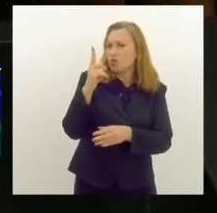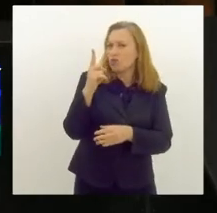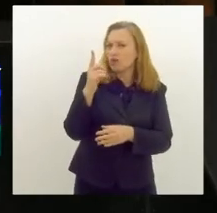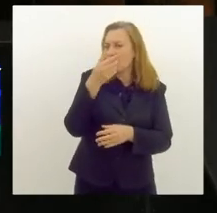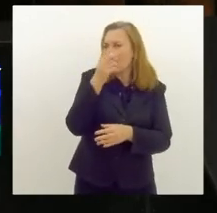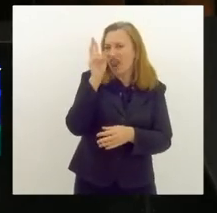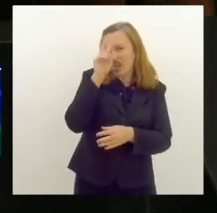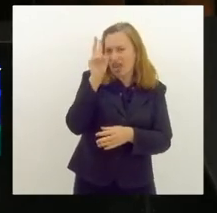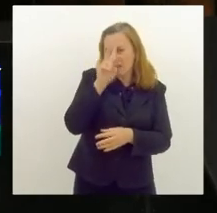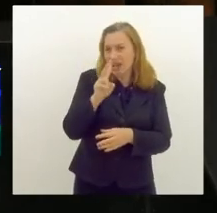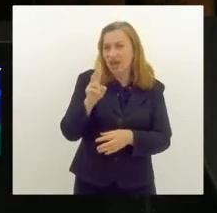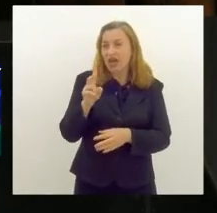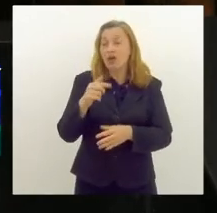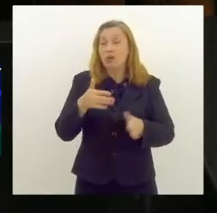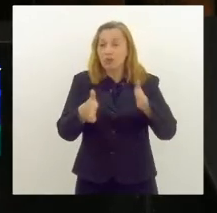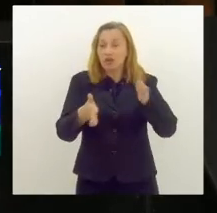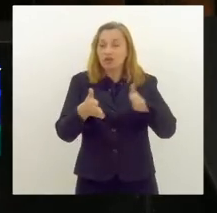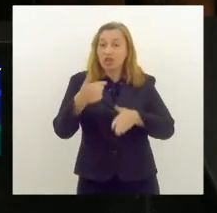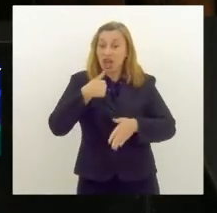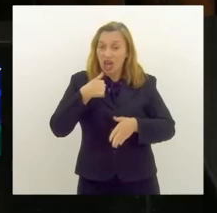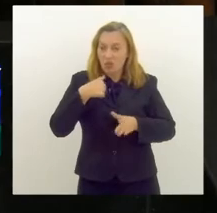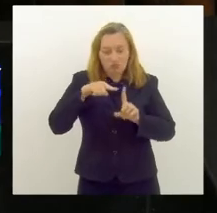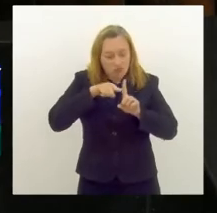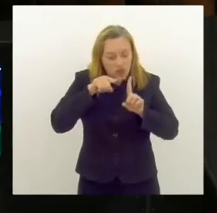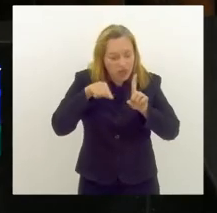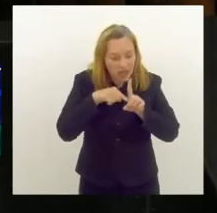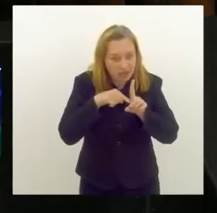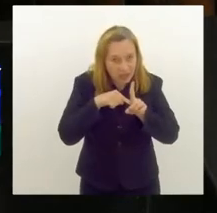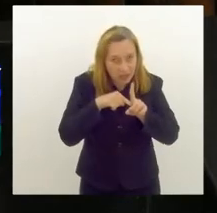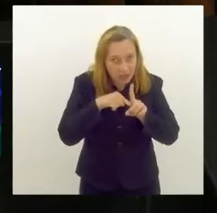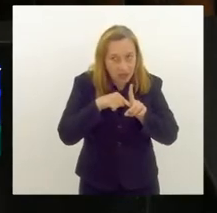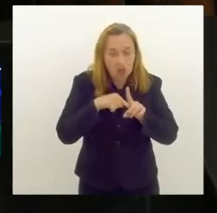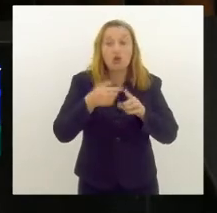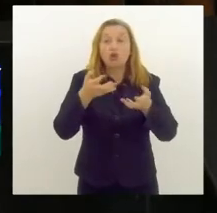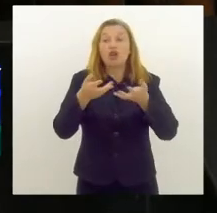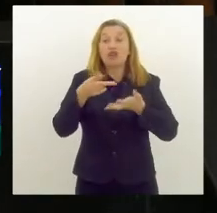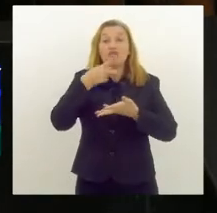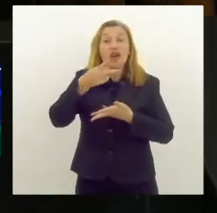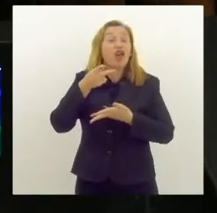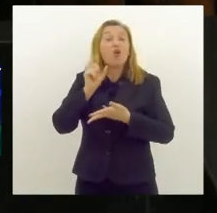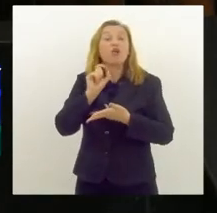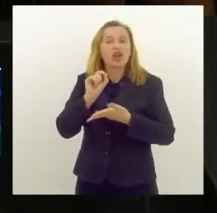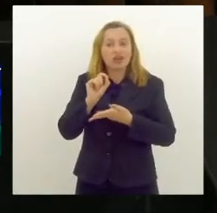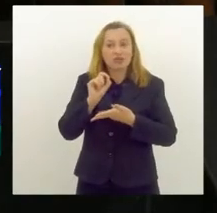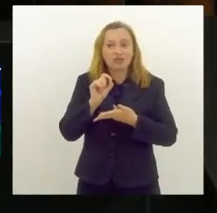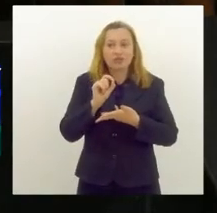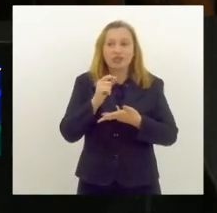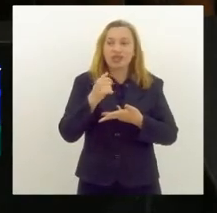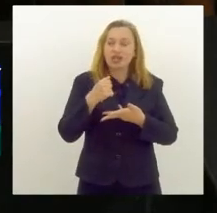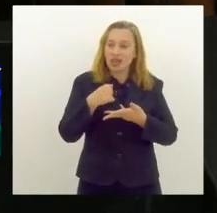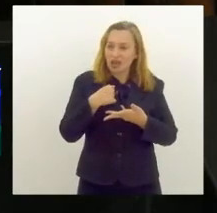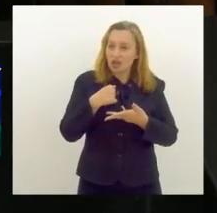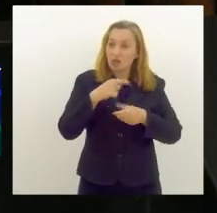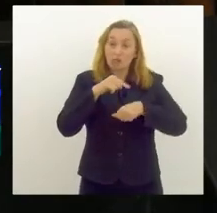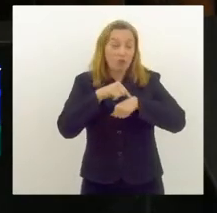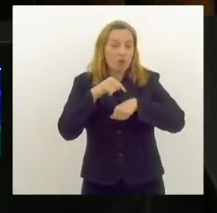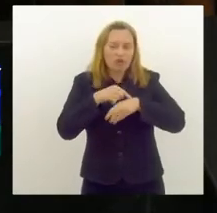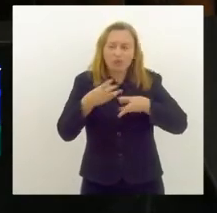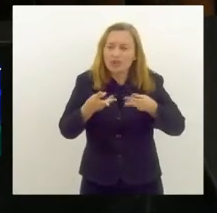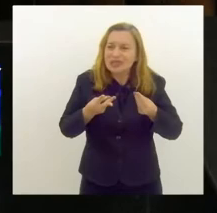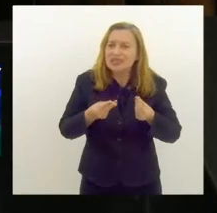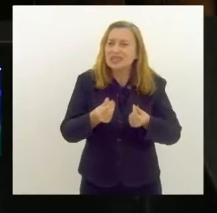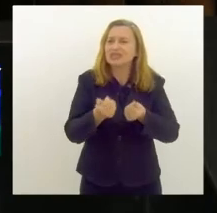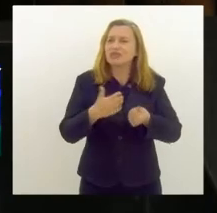período também que eu engravidei. O que eu quero dizer com isso é que, além de ter sido um momento